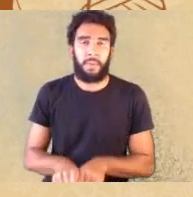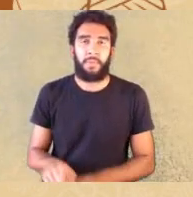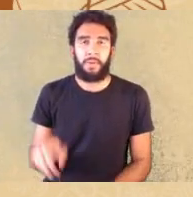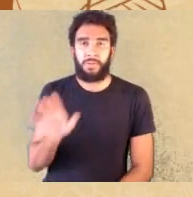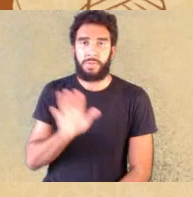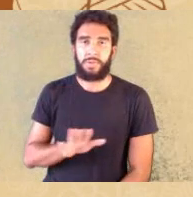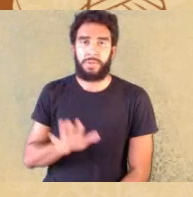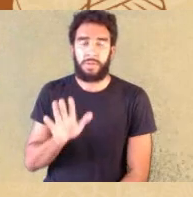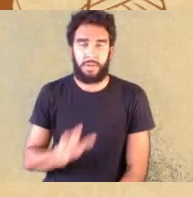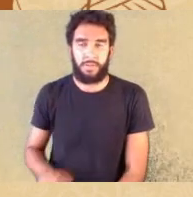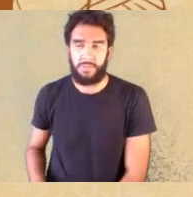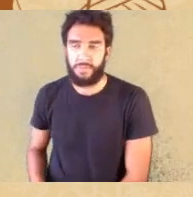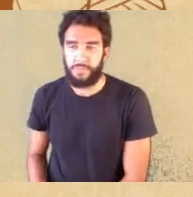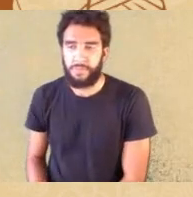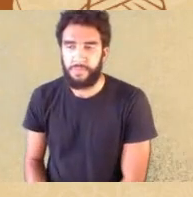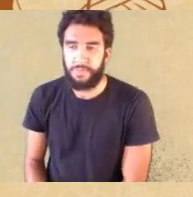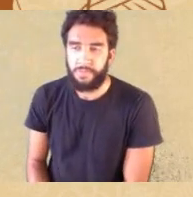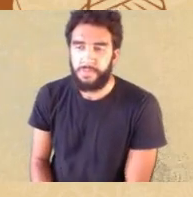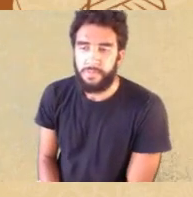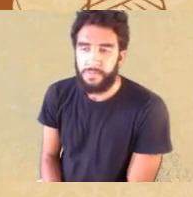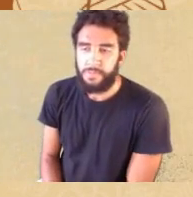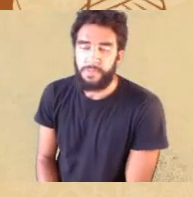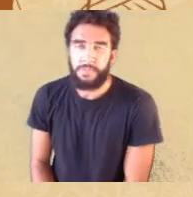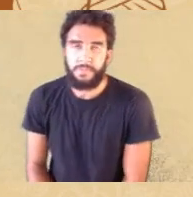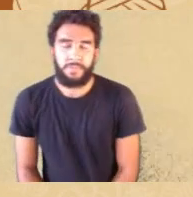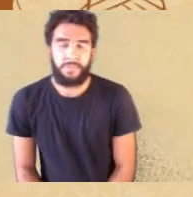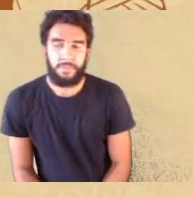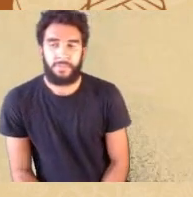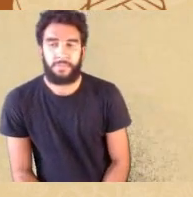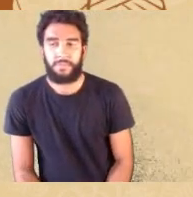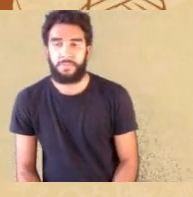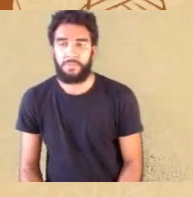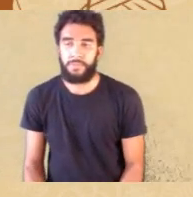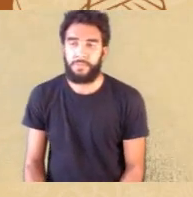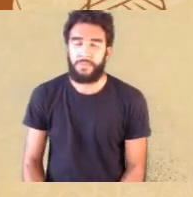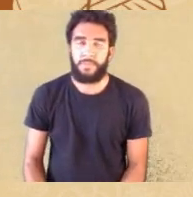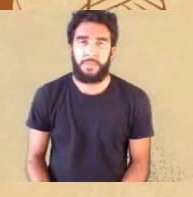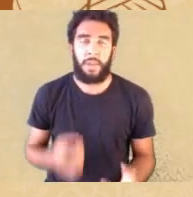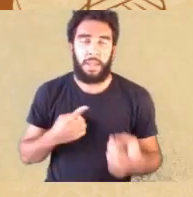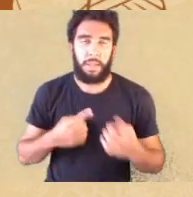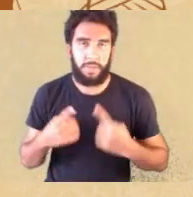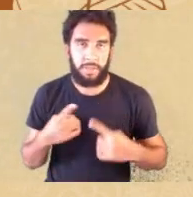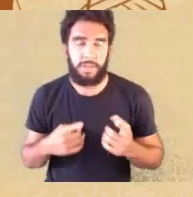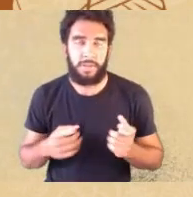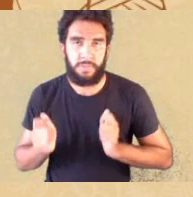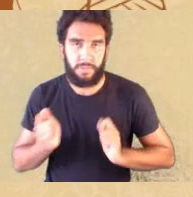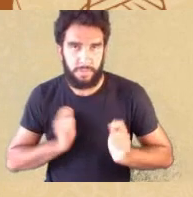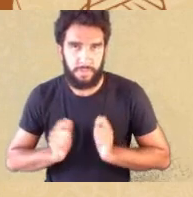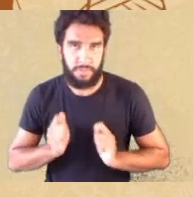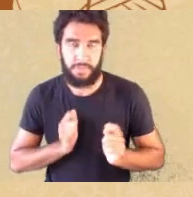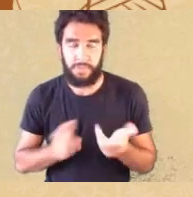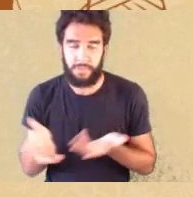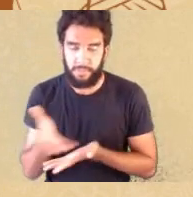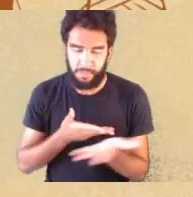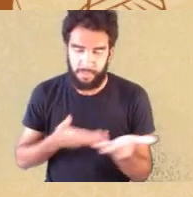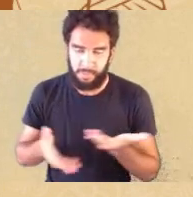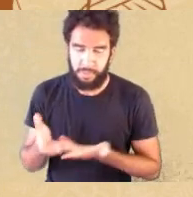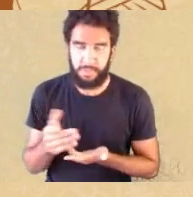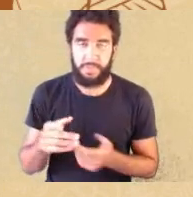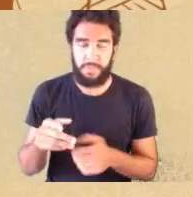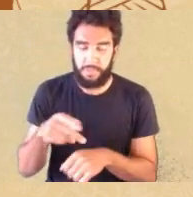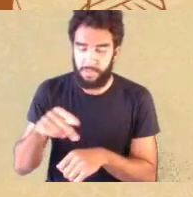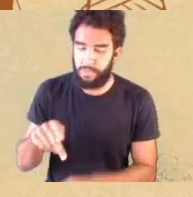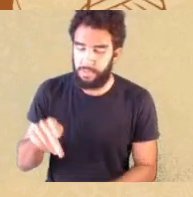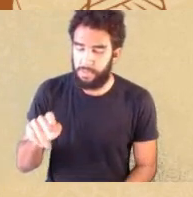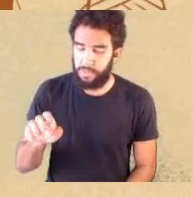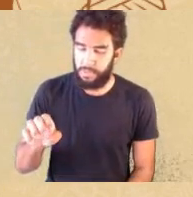dividido por subgrupo, a depressão, a ansiedade, a ideação suicida lá no Quênia. Você vê que a gente não identificou,